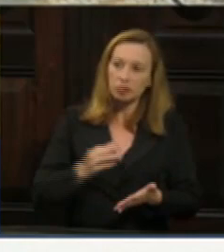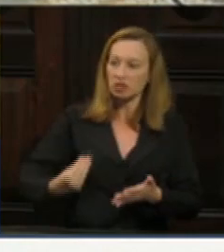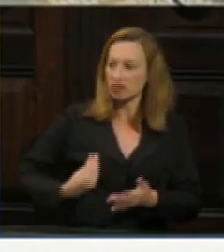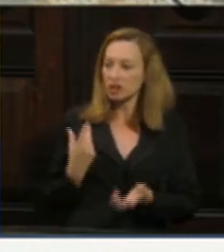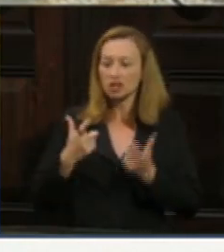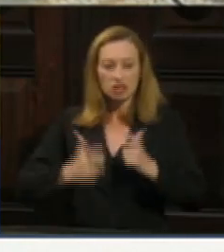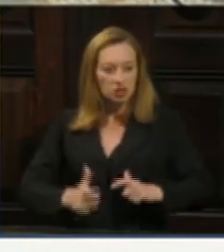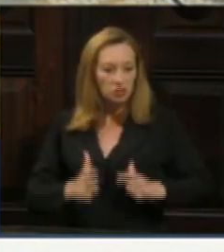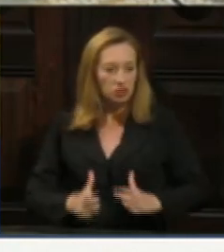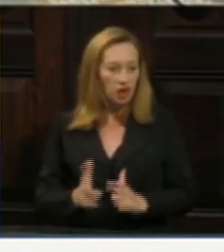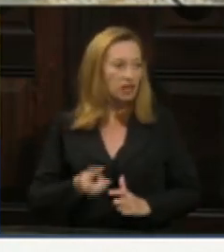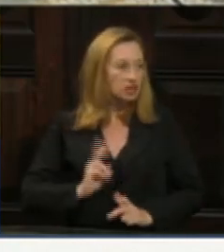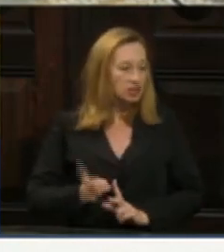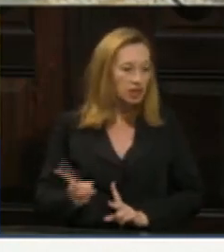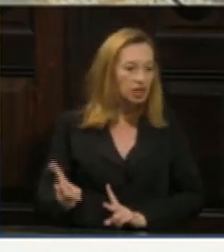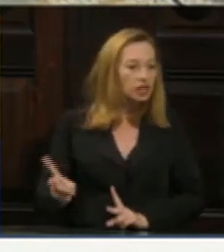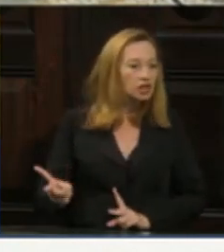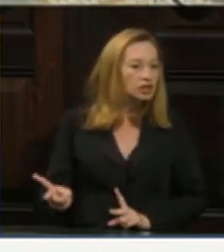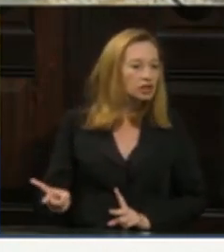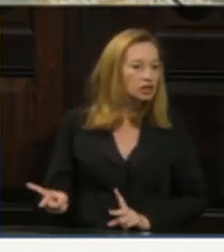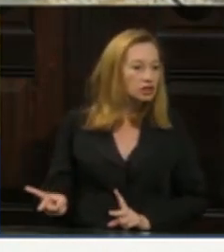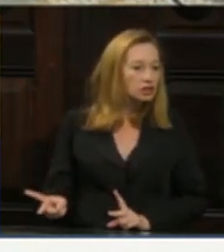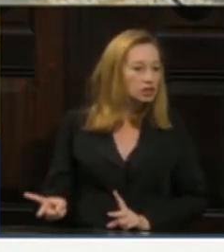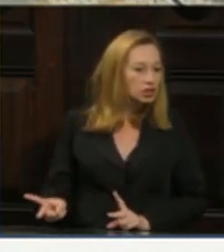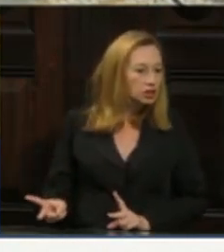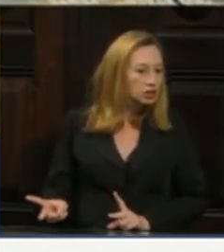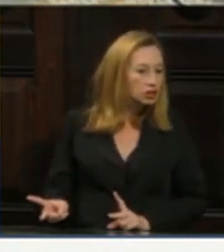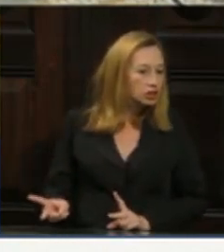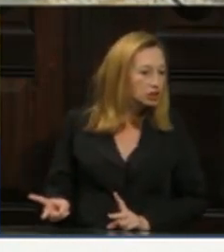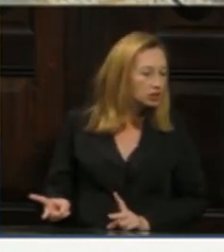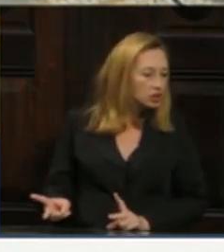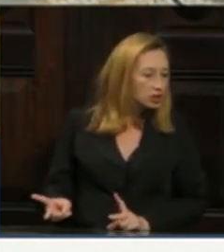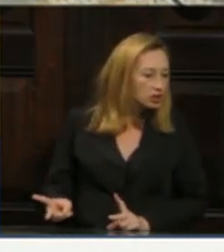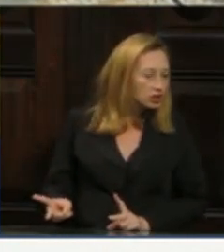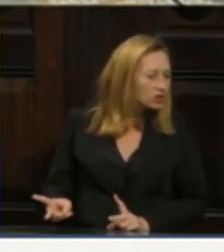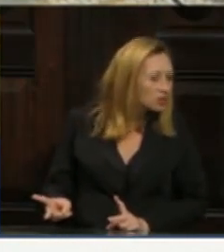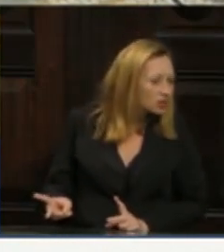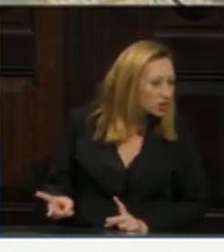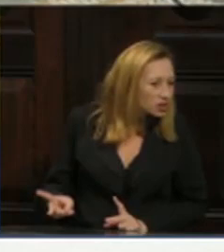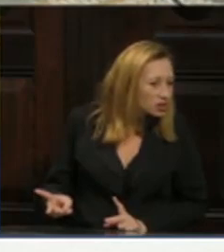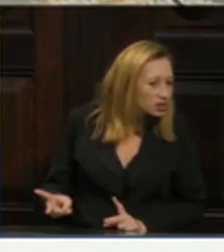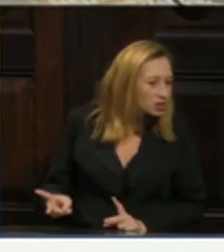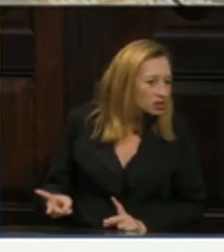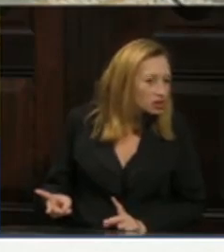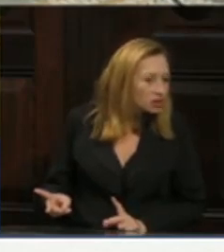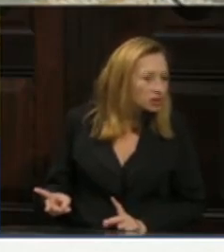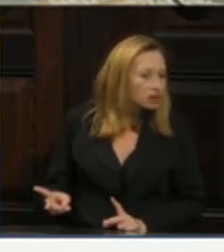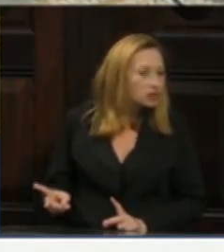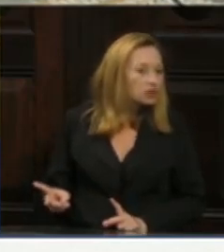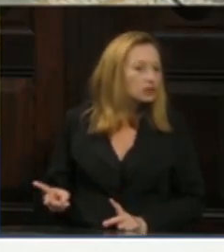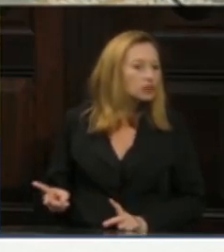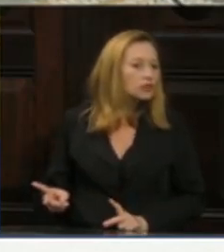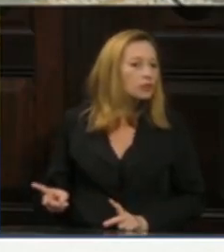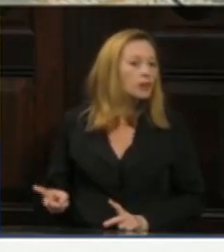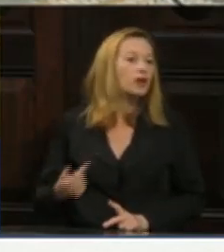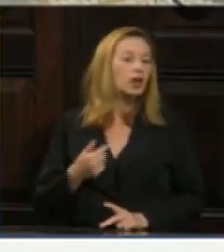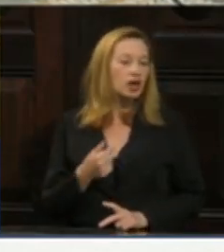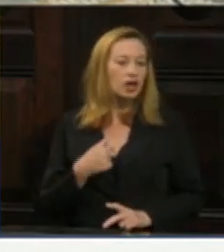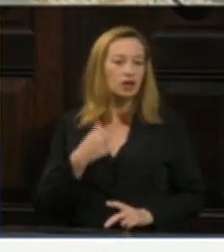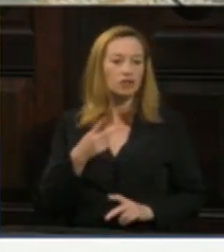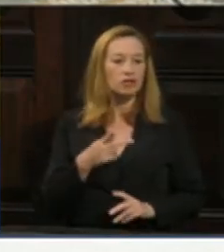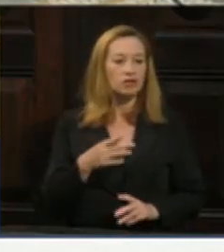com relatórios muito bem aprimorados, que também alguns projetos meus complicados, eu devo